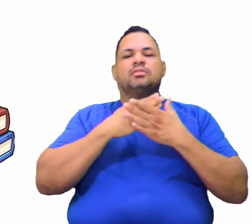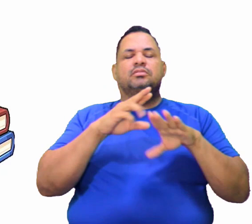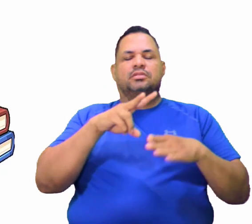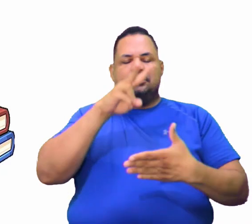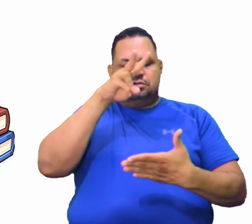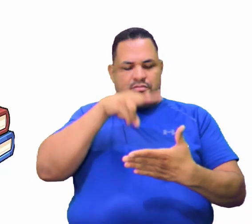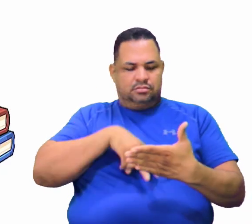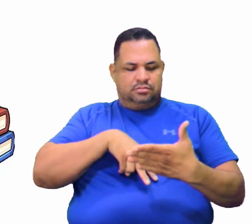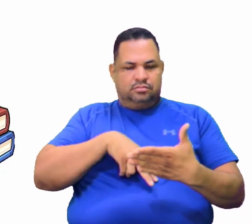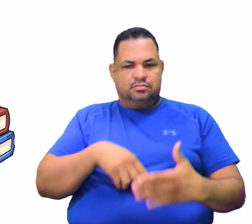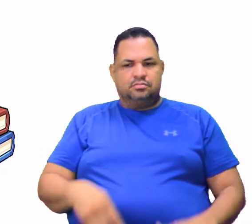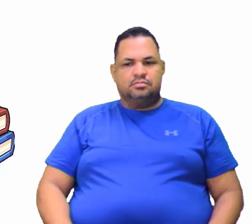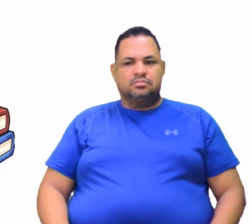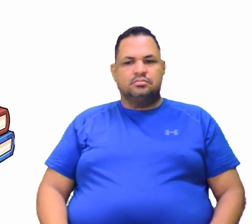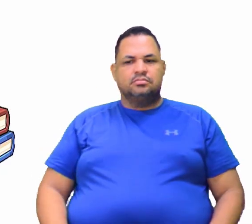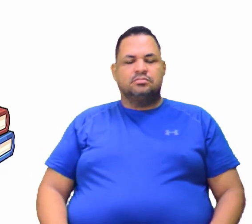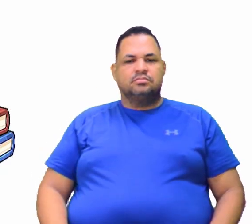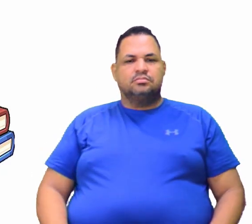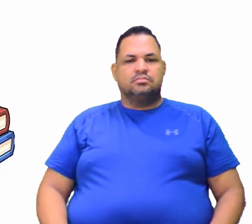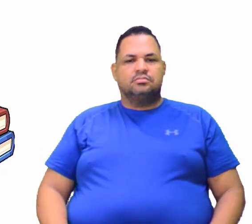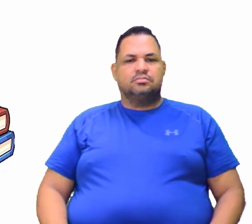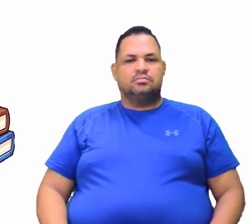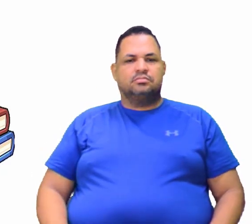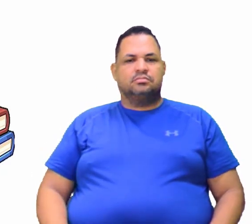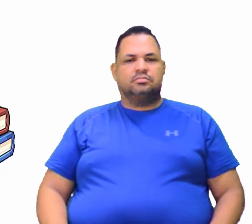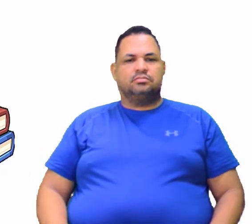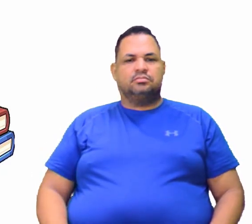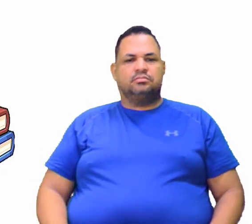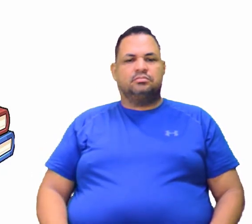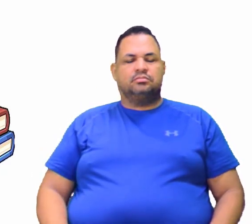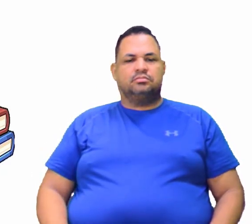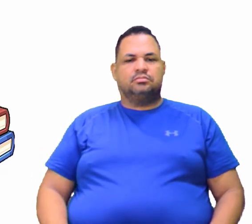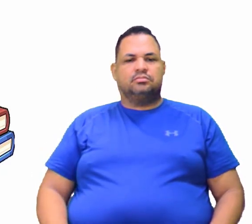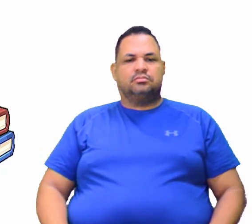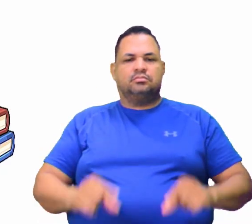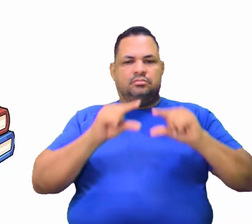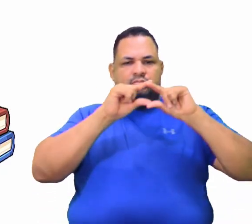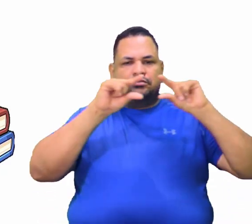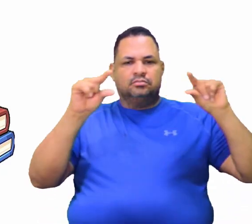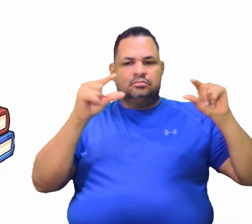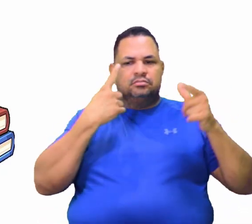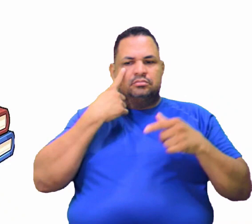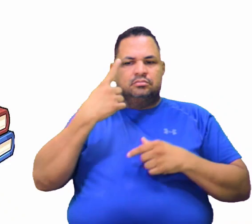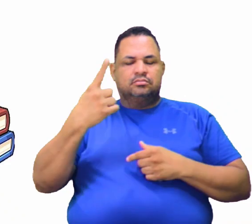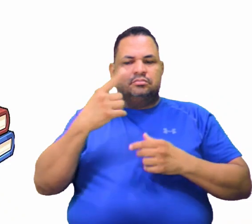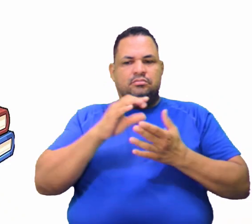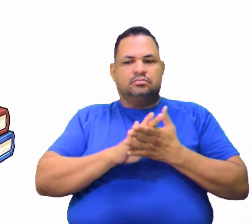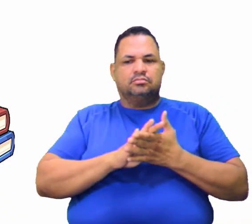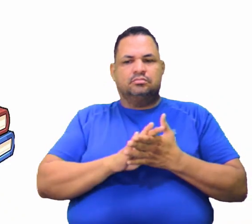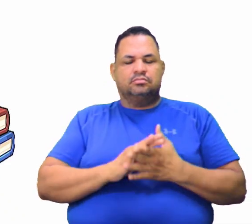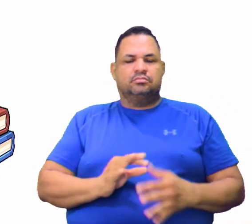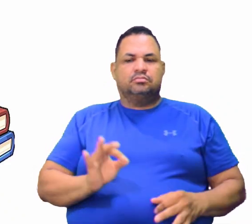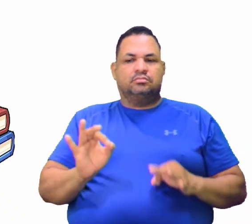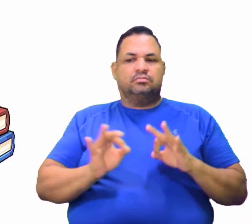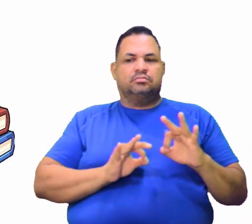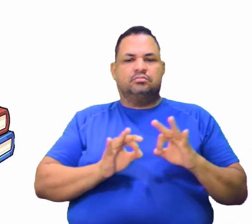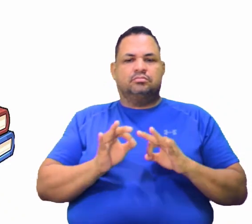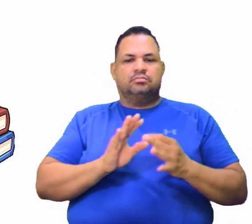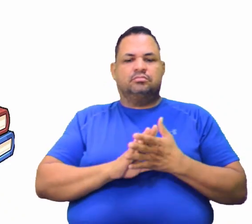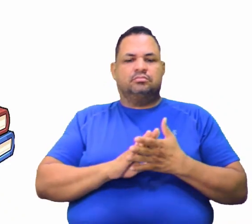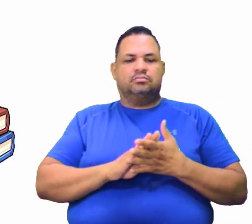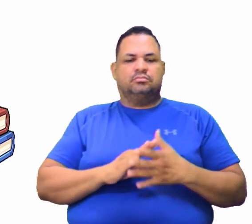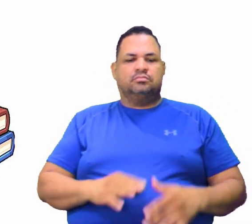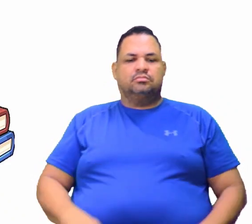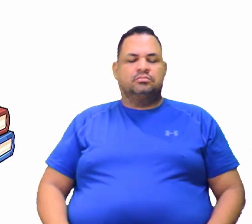ler. Eita, amadinho aí, né? A mensagem aí para você. Então vamos criar, né?